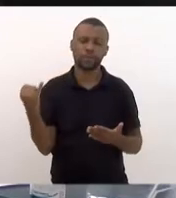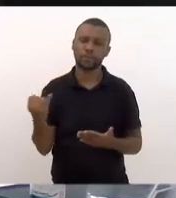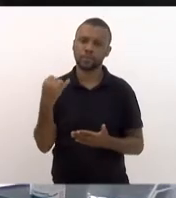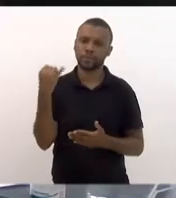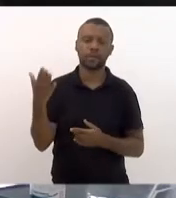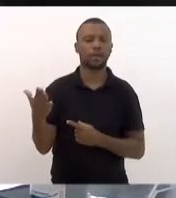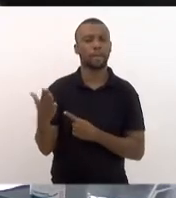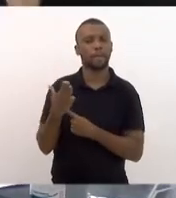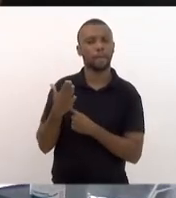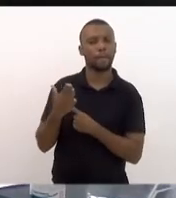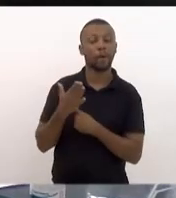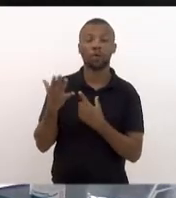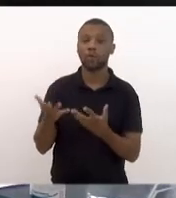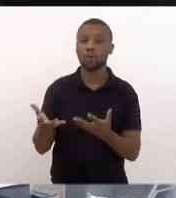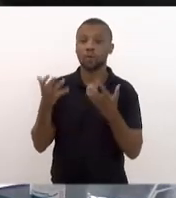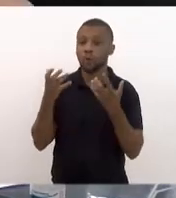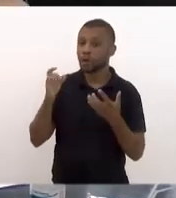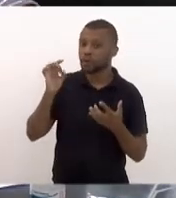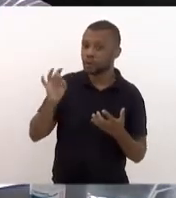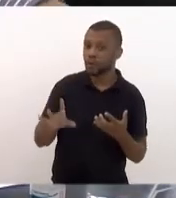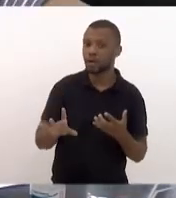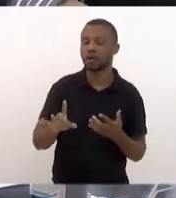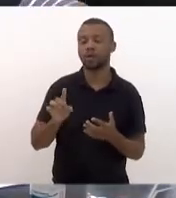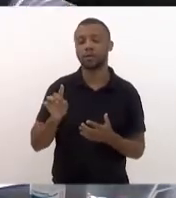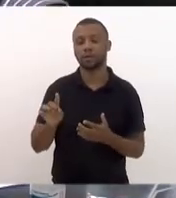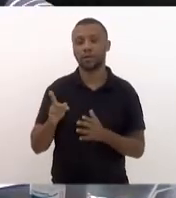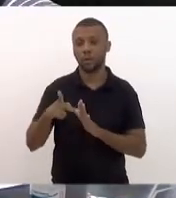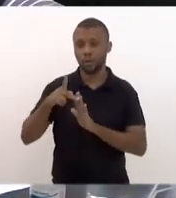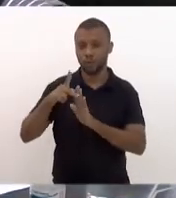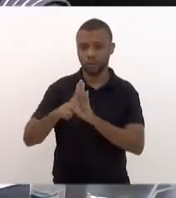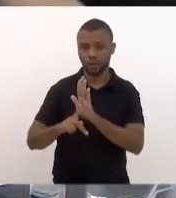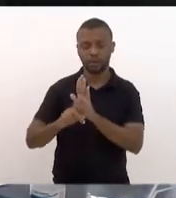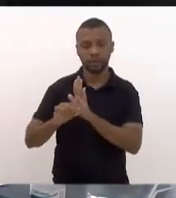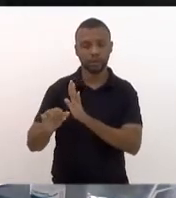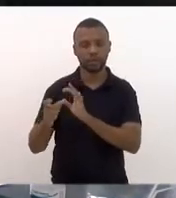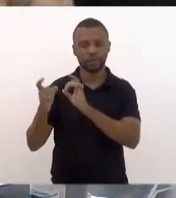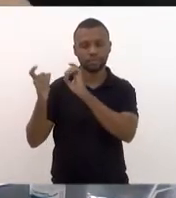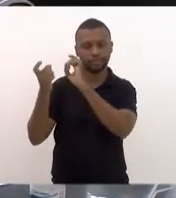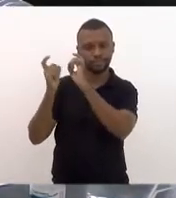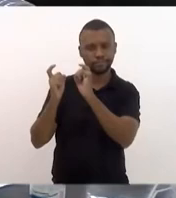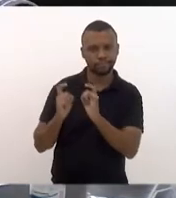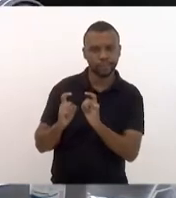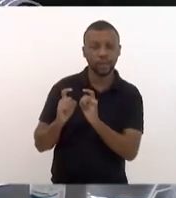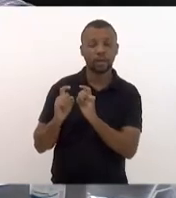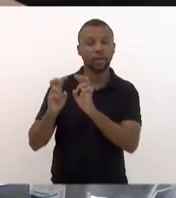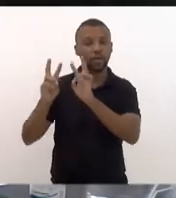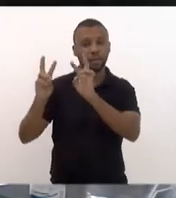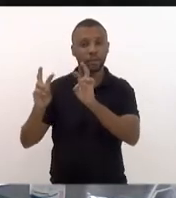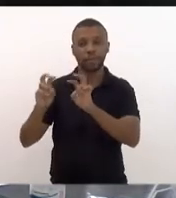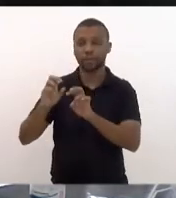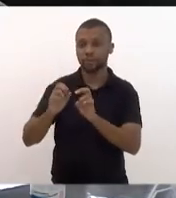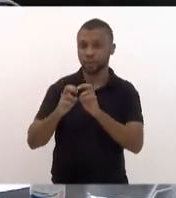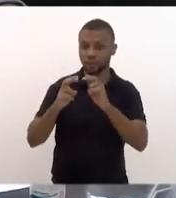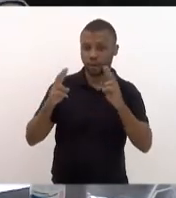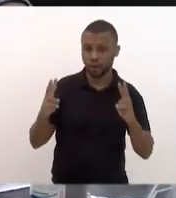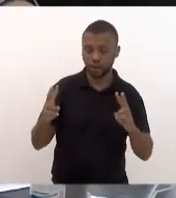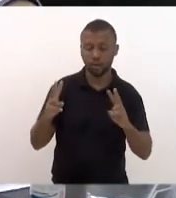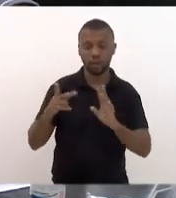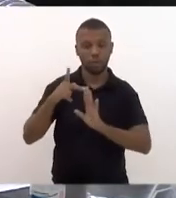destacando apenas que, no caso do projeto que nós estamos aqui debatendo e do tema do Arco Metropolitano, o projeto fala de uma